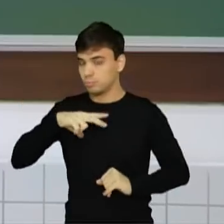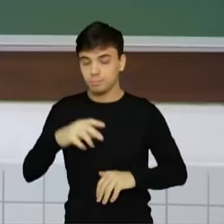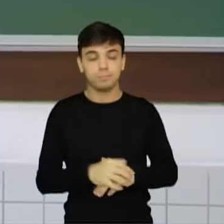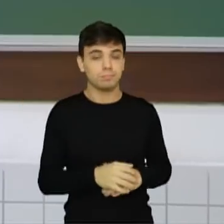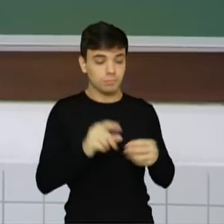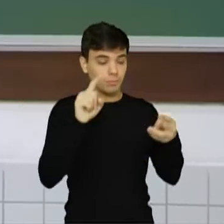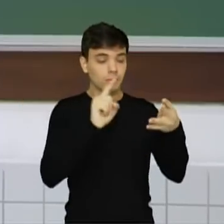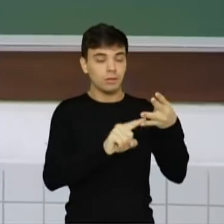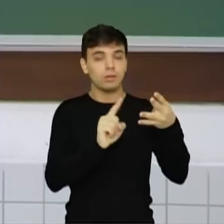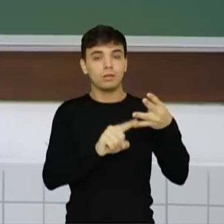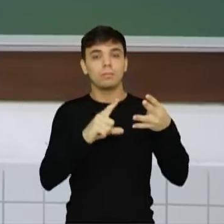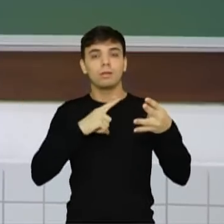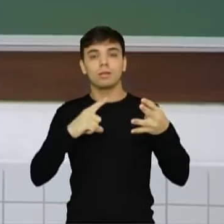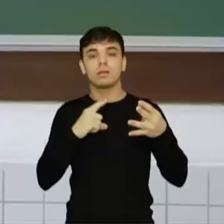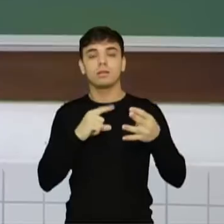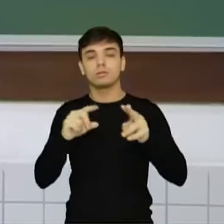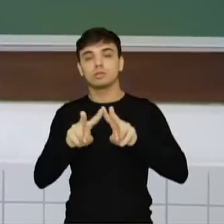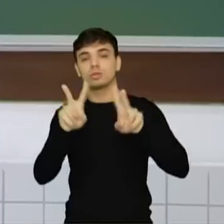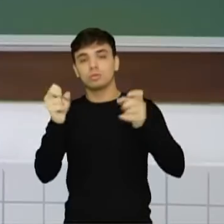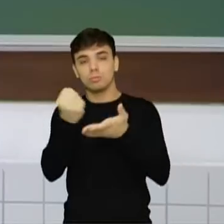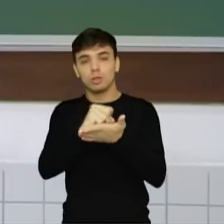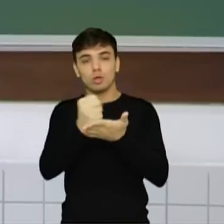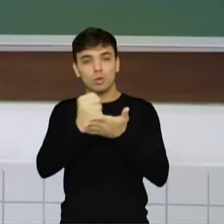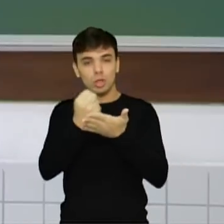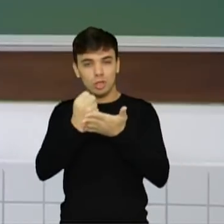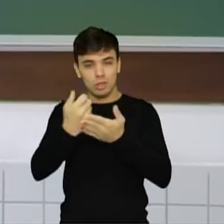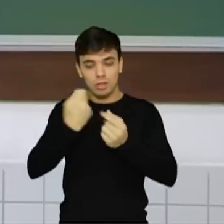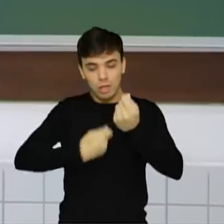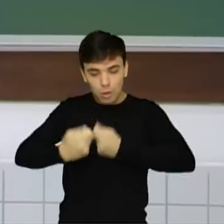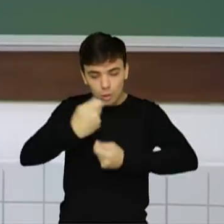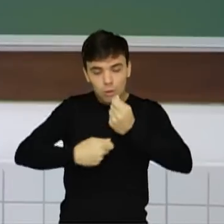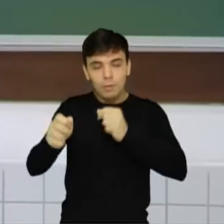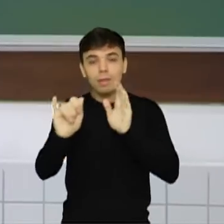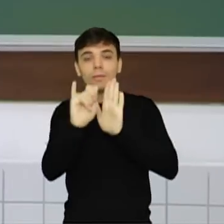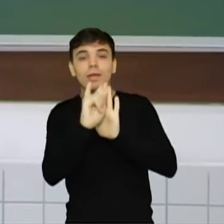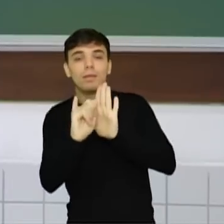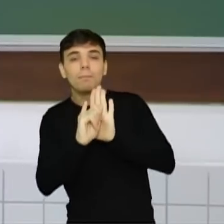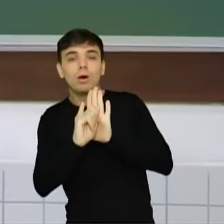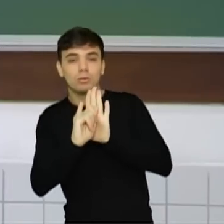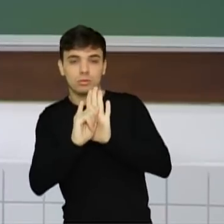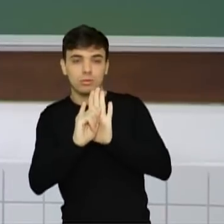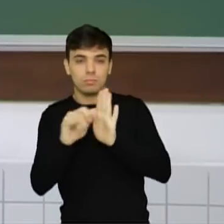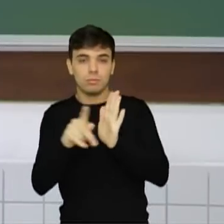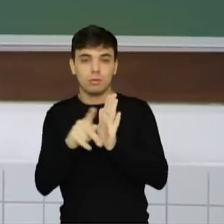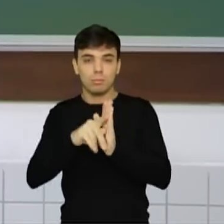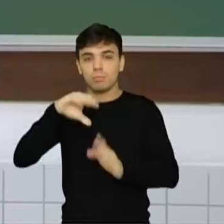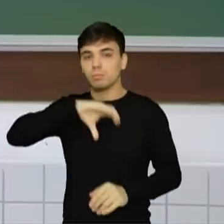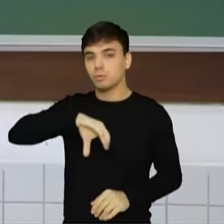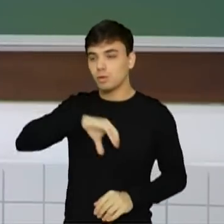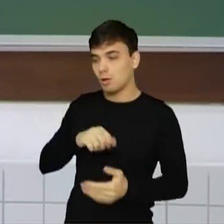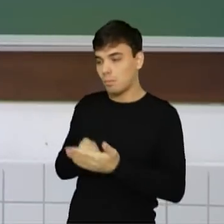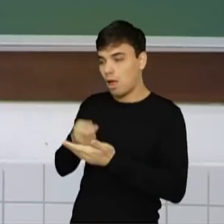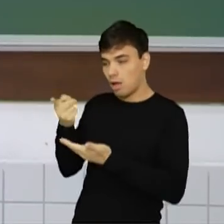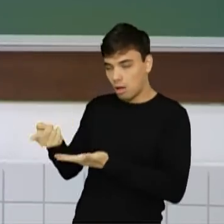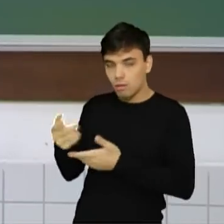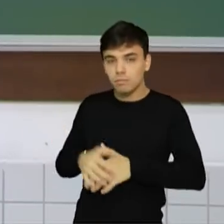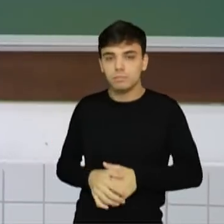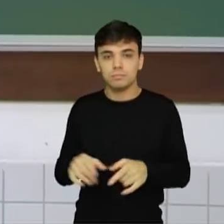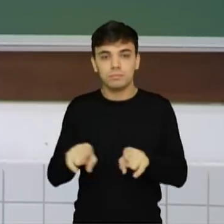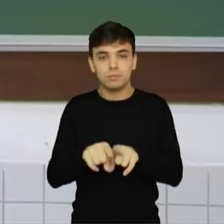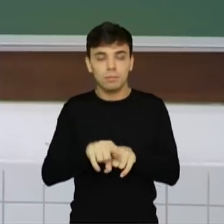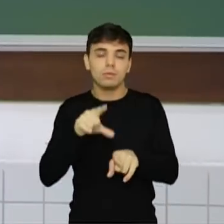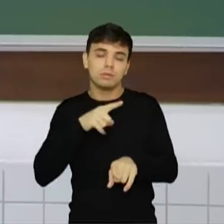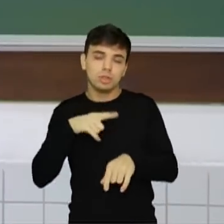aumentar o controle sobre a economia e sobre os impostos que o Brasil pagava para Portugal. E ele vai combater também a